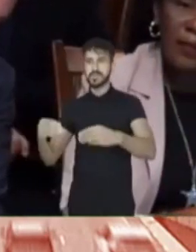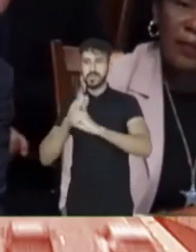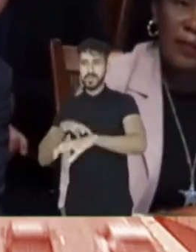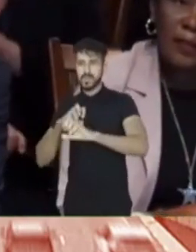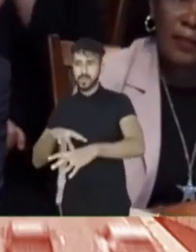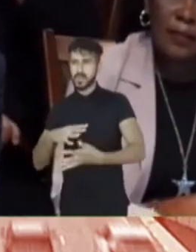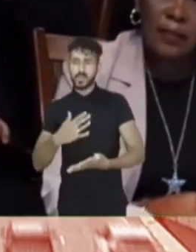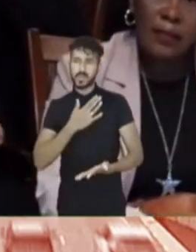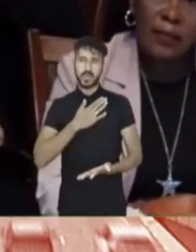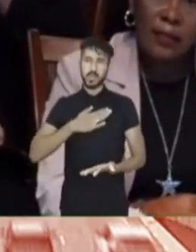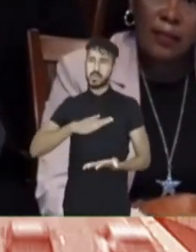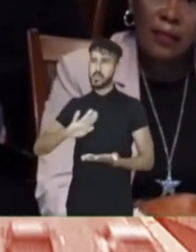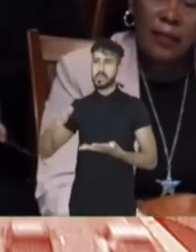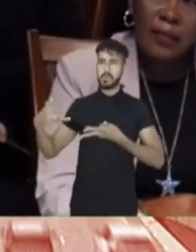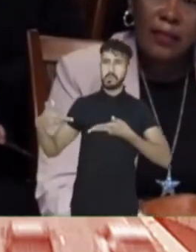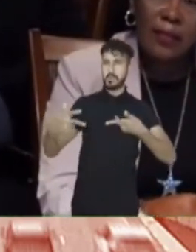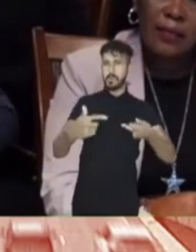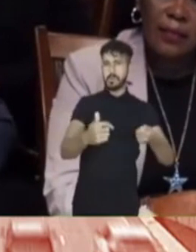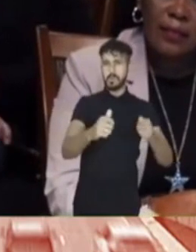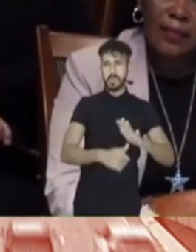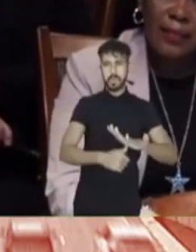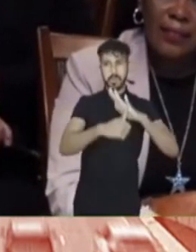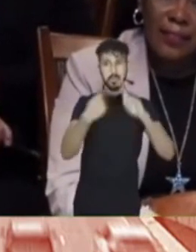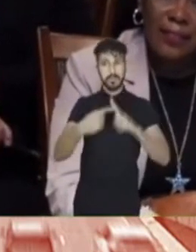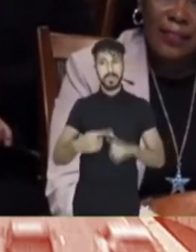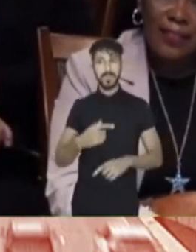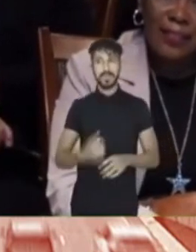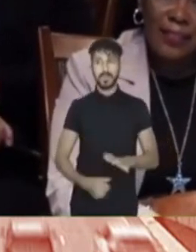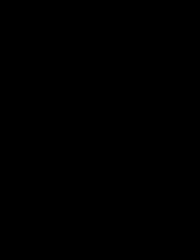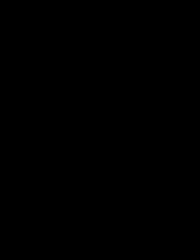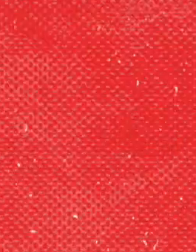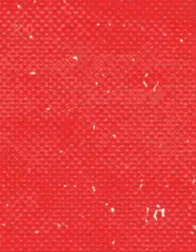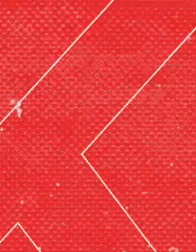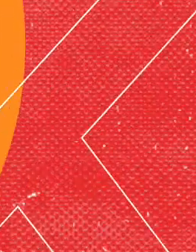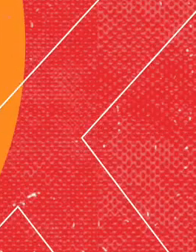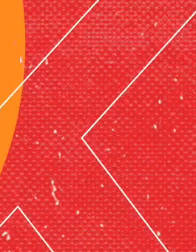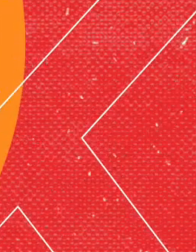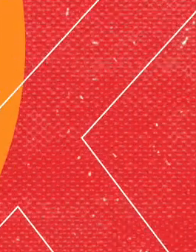as pesquisas mostram que ele herda alguns pontos da Simone Tebet e do Ciro Gomes.